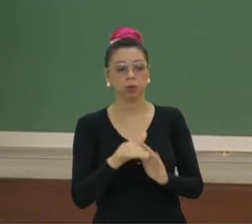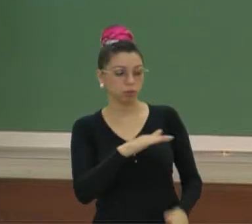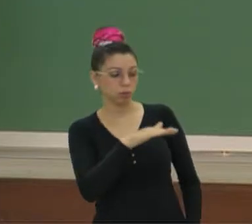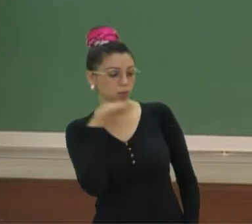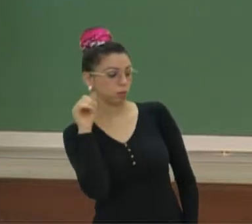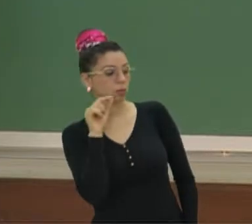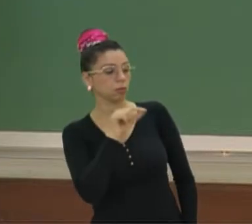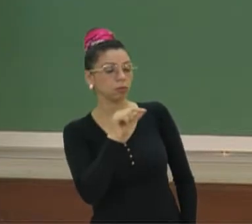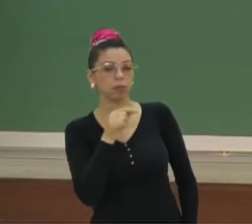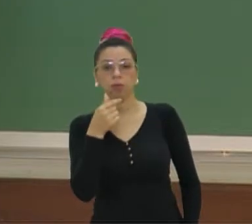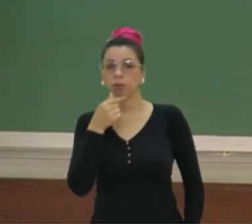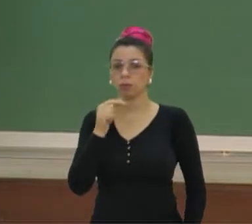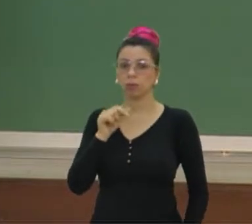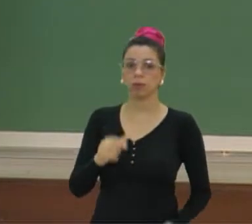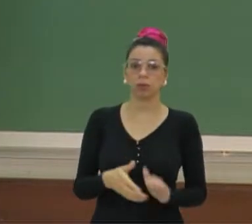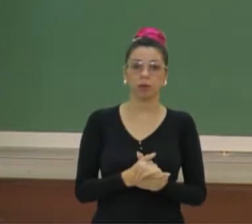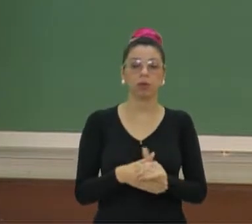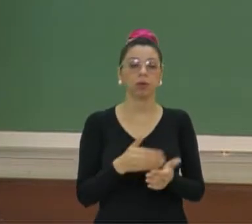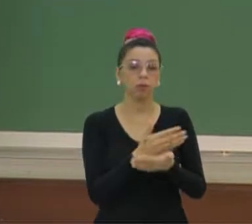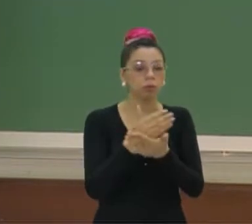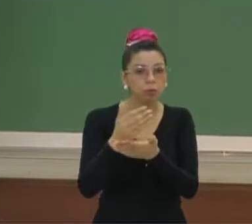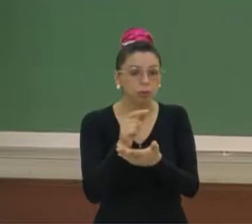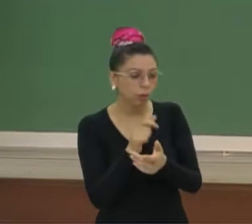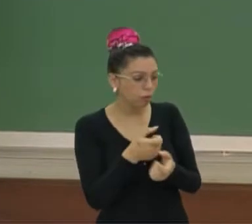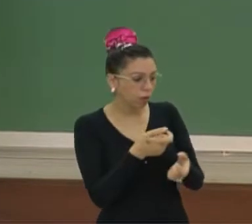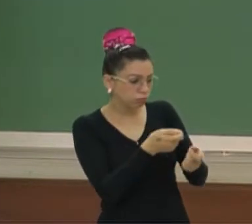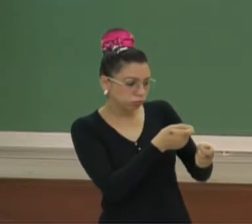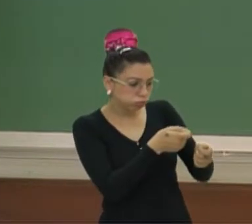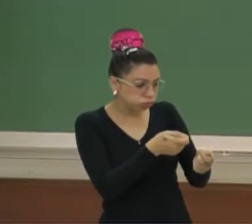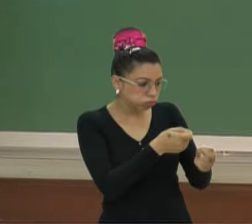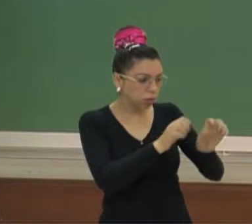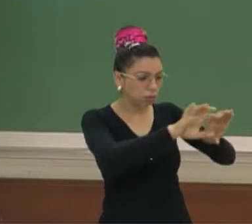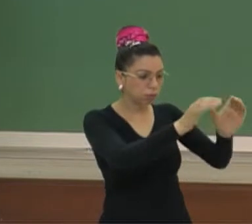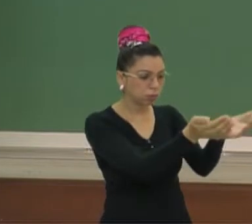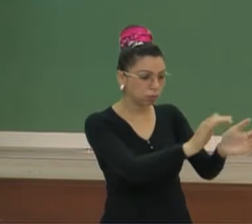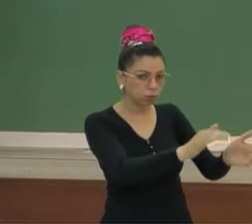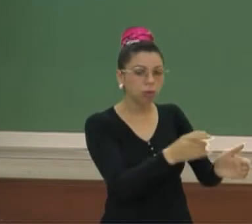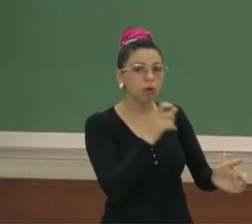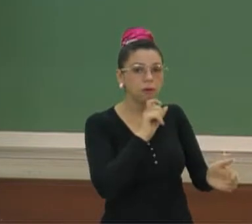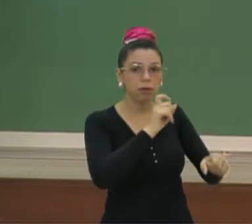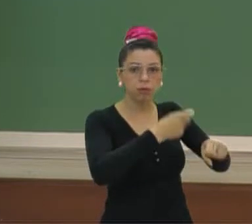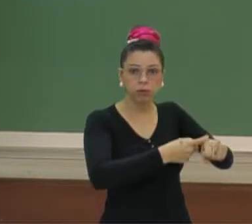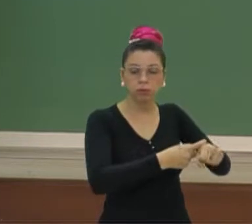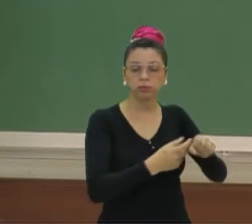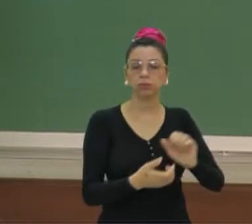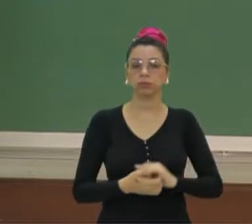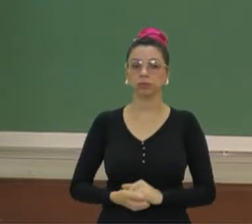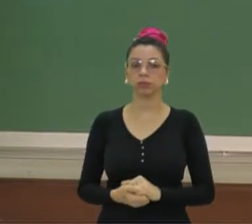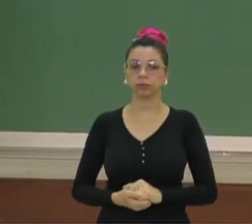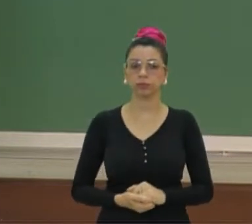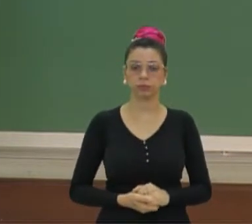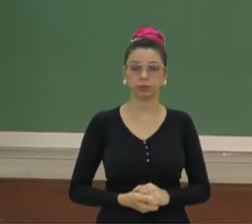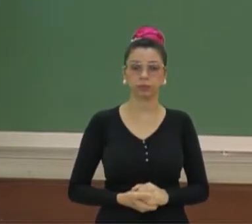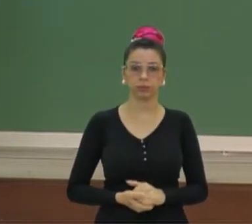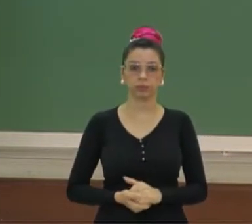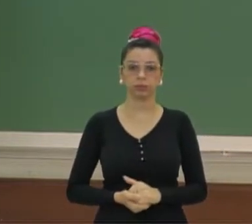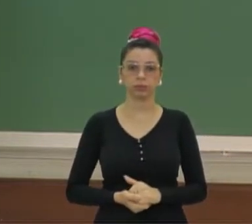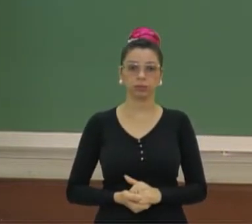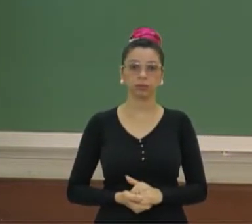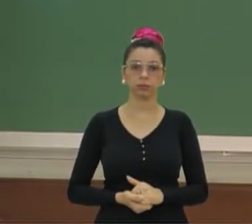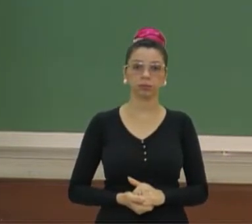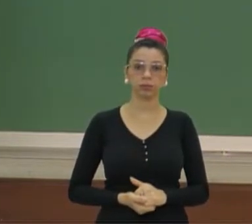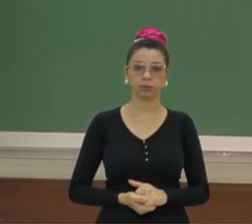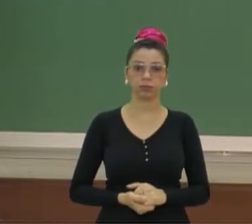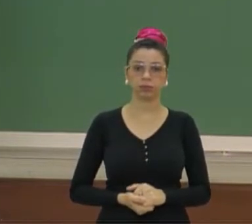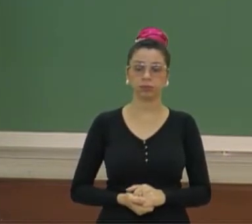ele estava congelando o exército de bonecos de neve. Então observe como eu falei para vocês que when, while e as pode